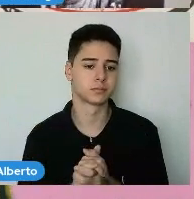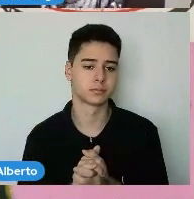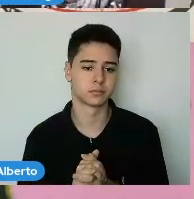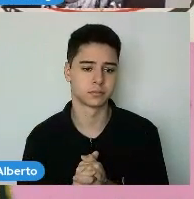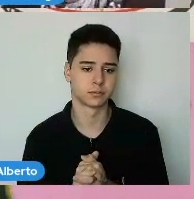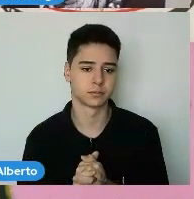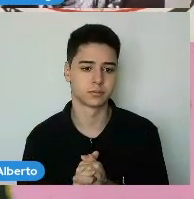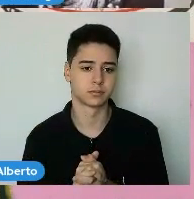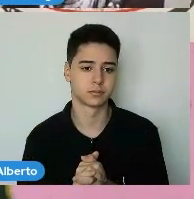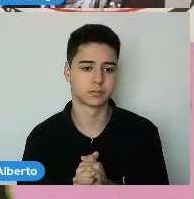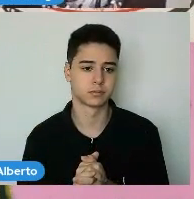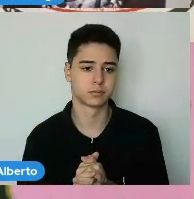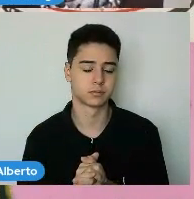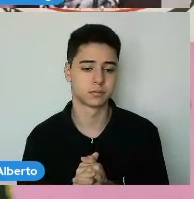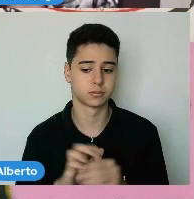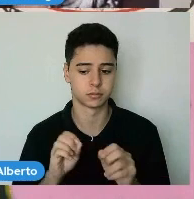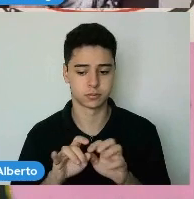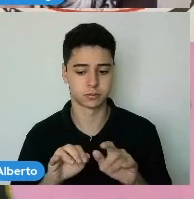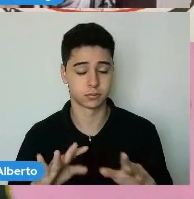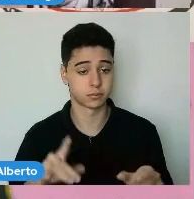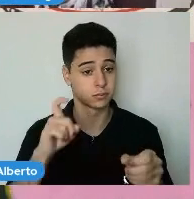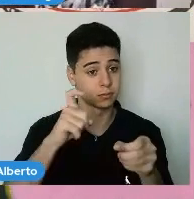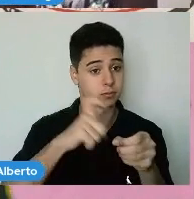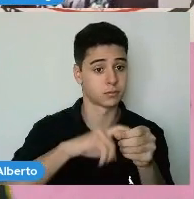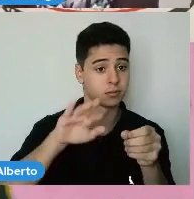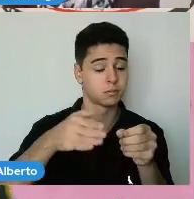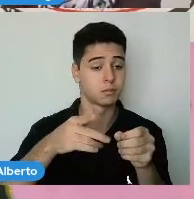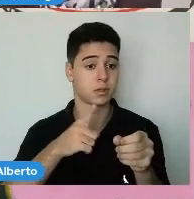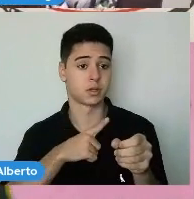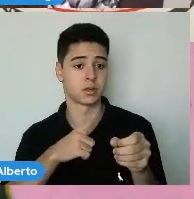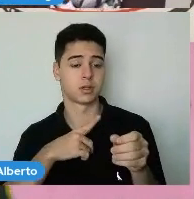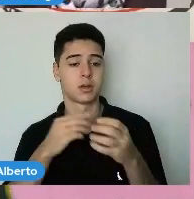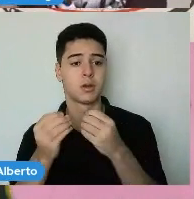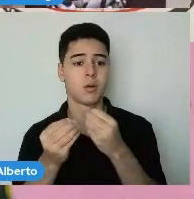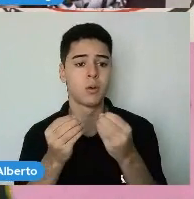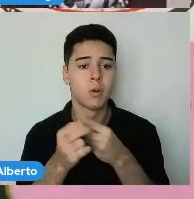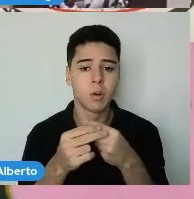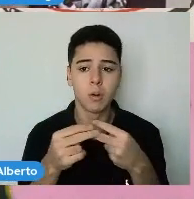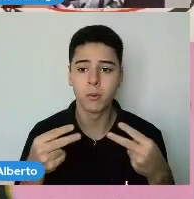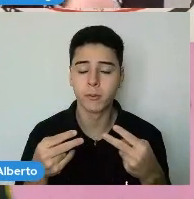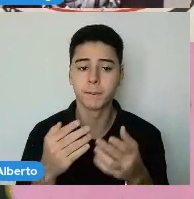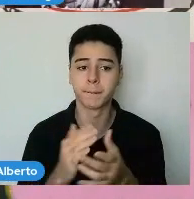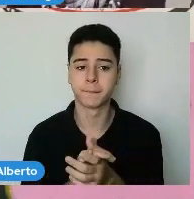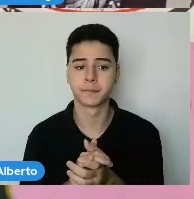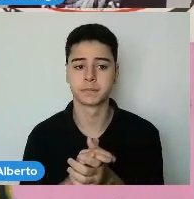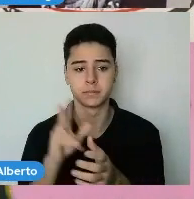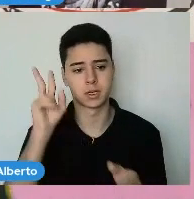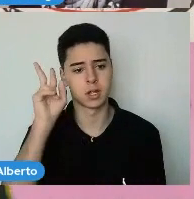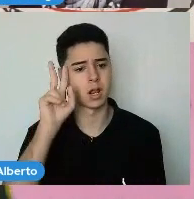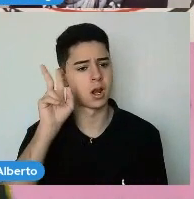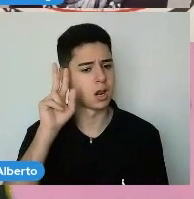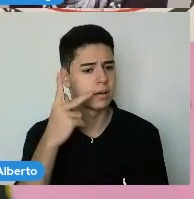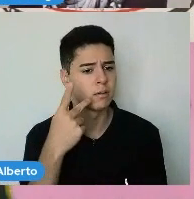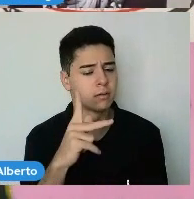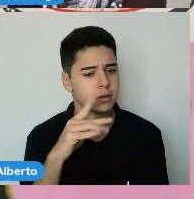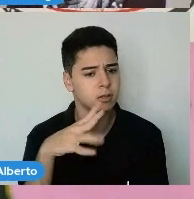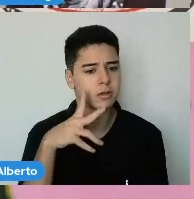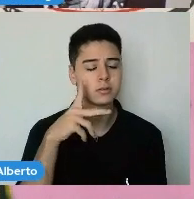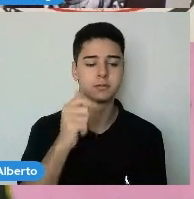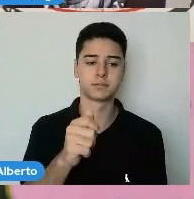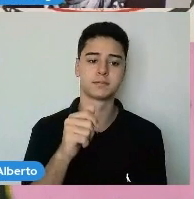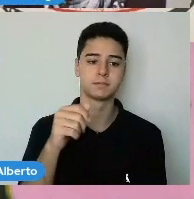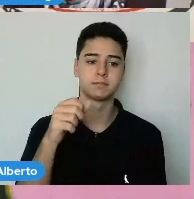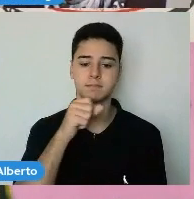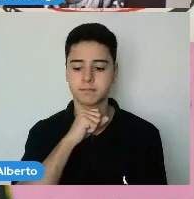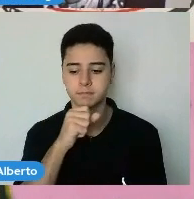movimento abarca, mas tem ali algo que te lembra essa referência clássica,